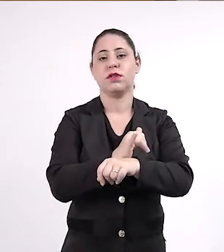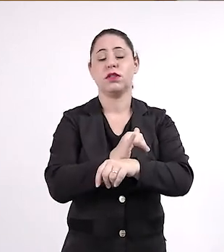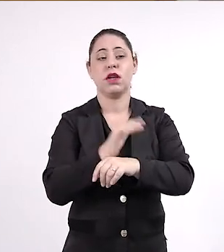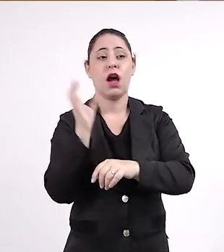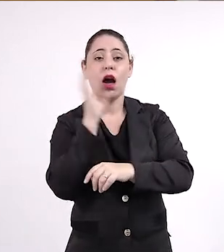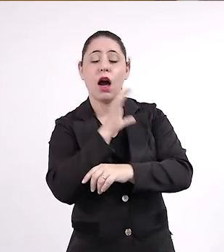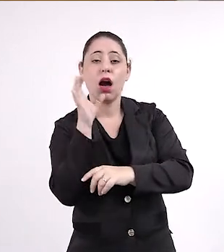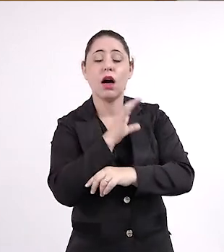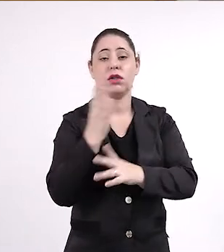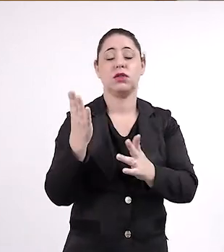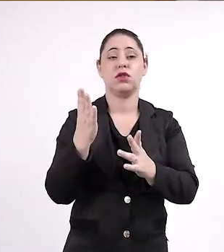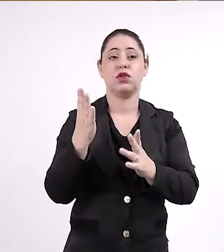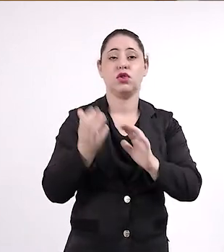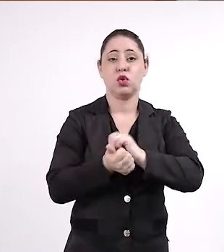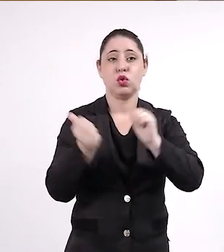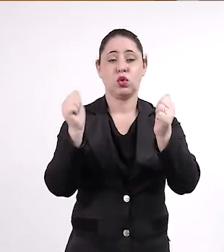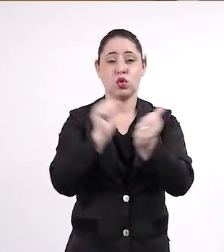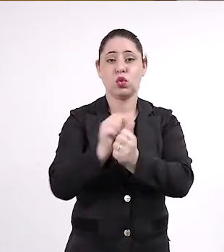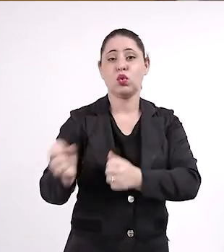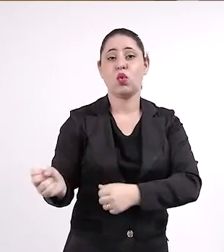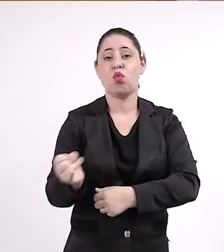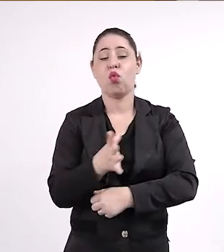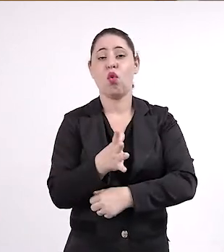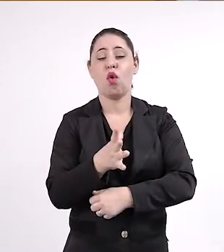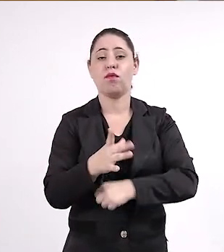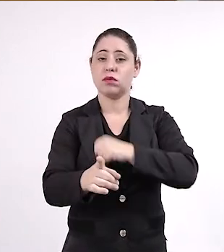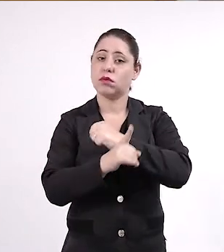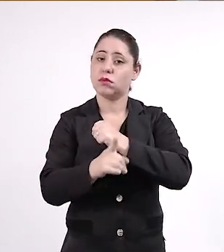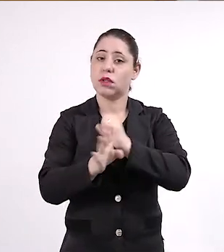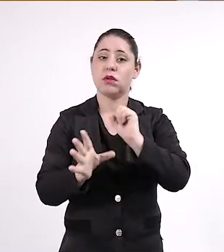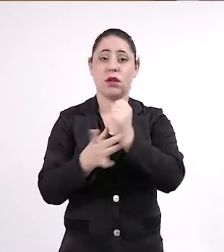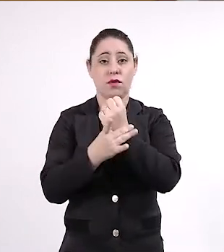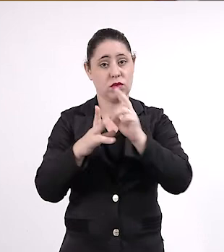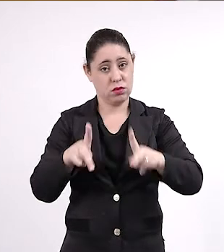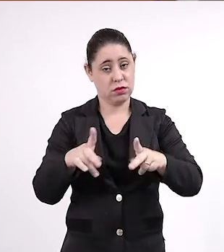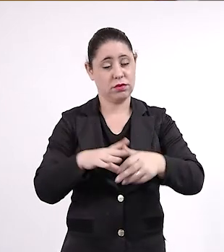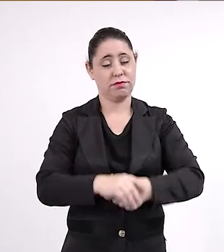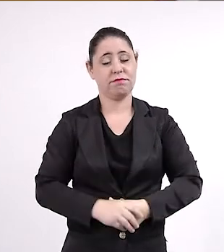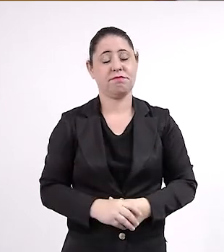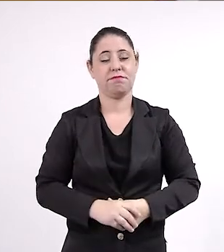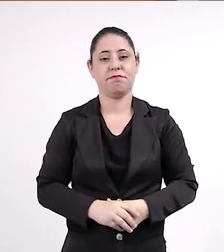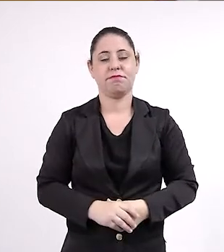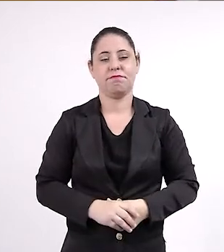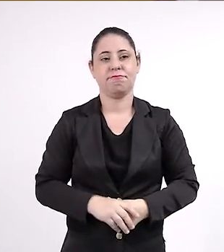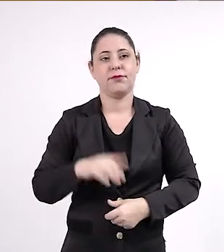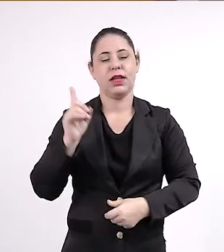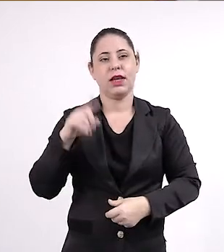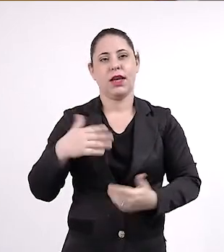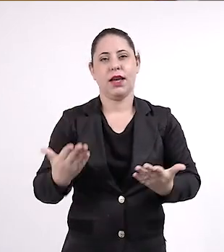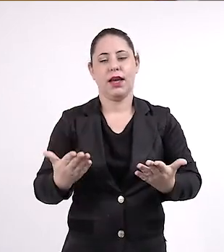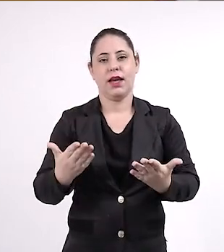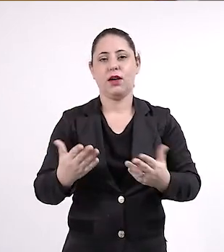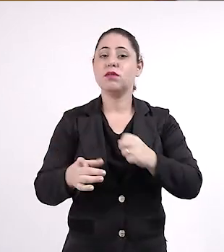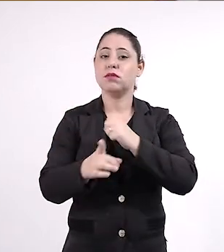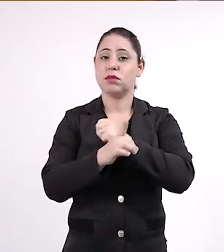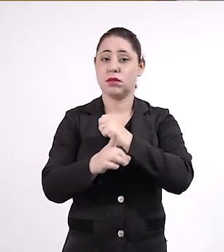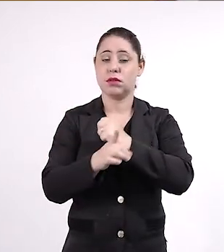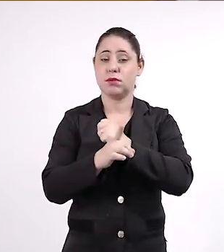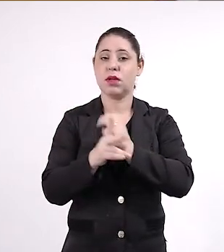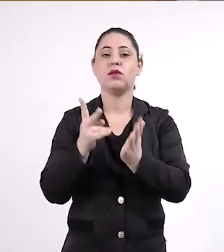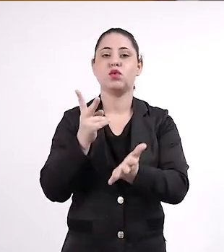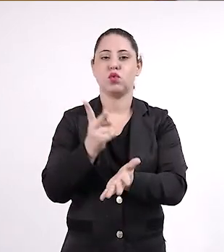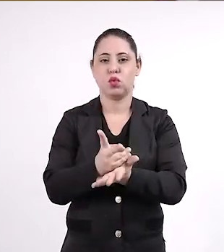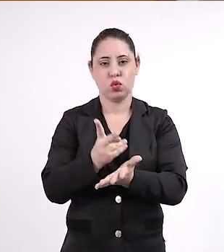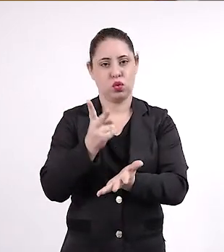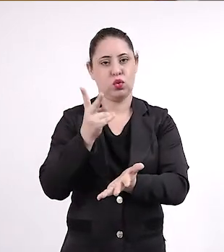de acelerar esse processo de modernização do atendimento da Defensoria? Em relação ao